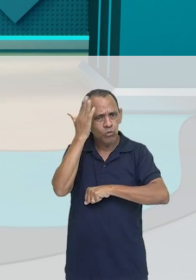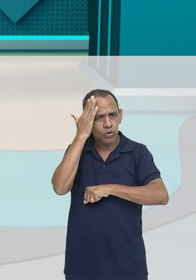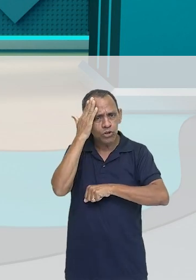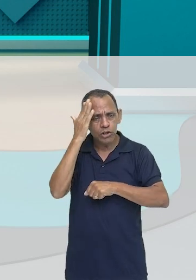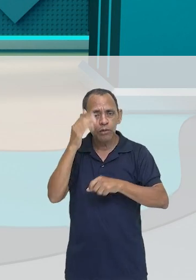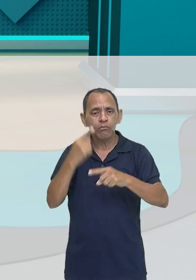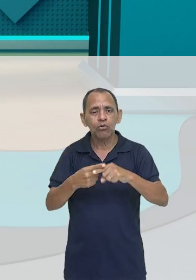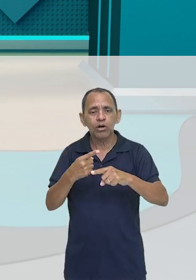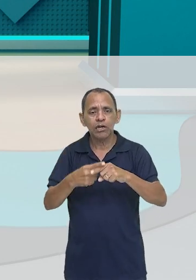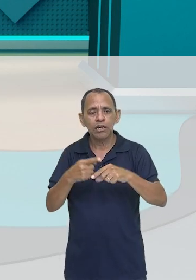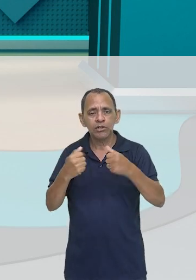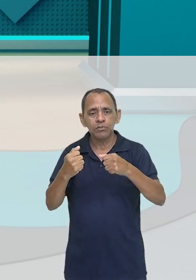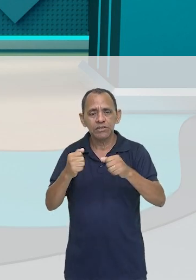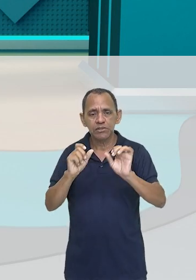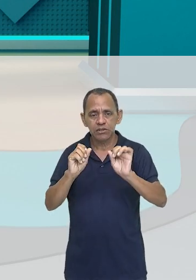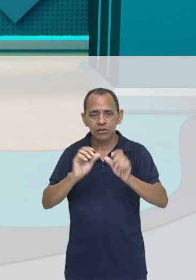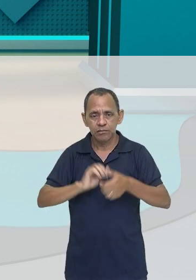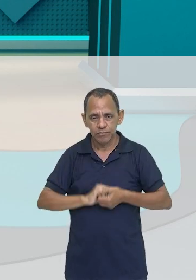Então,